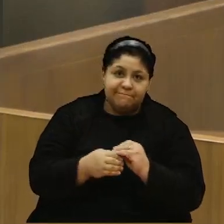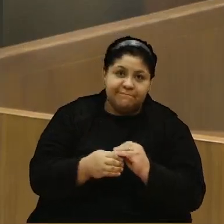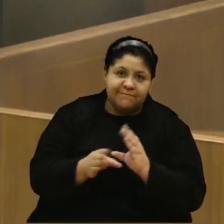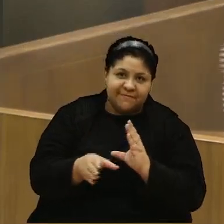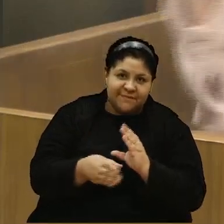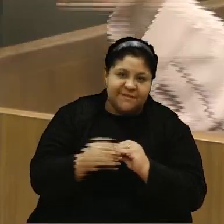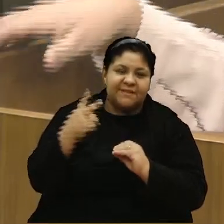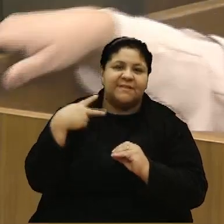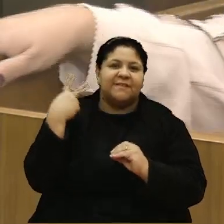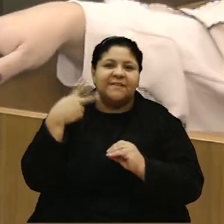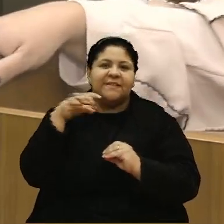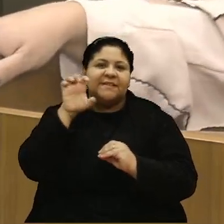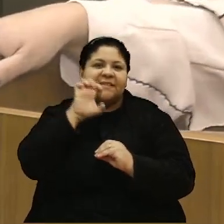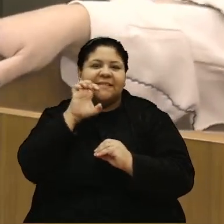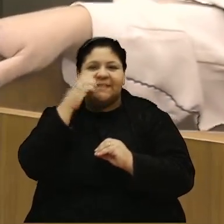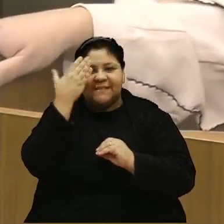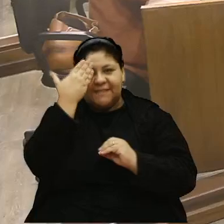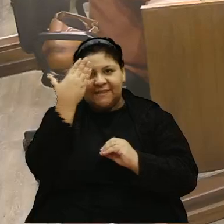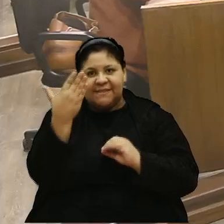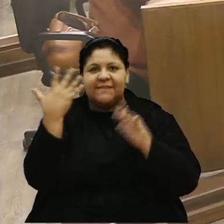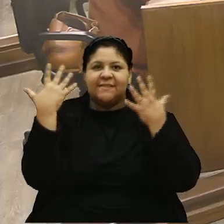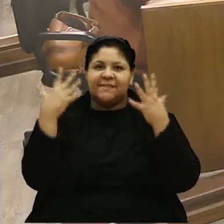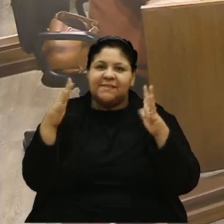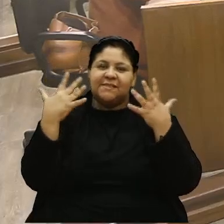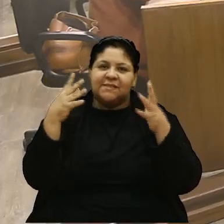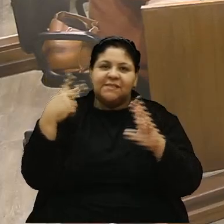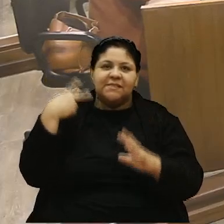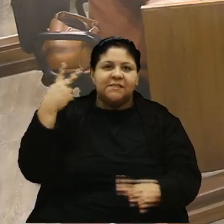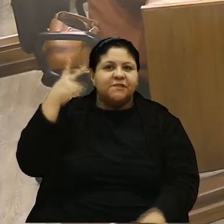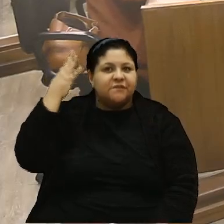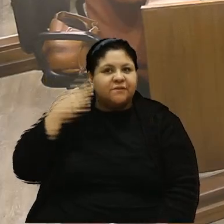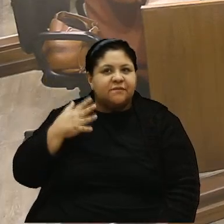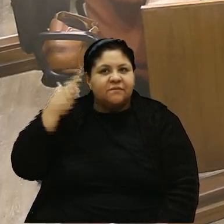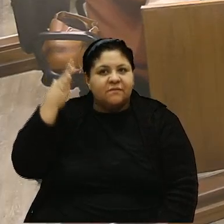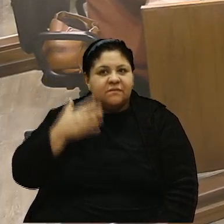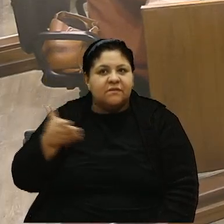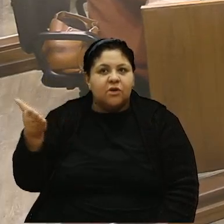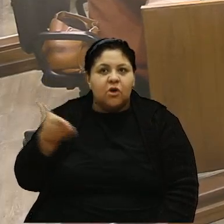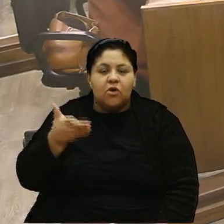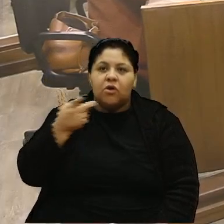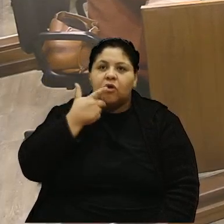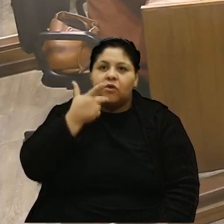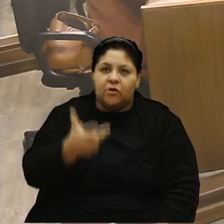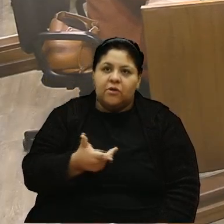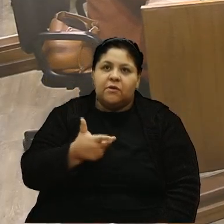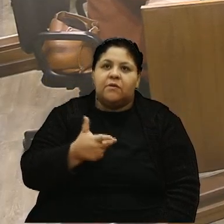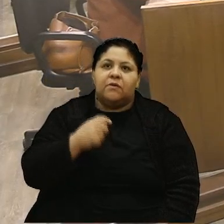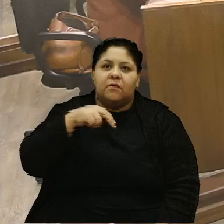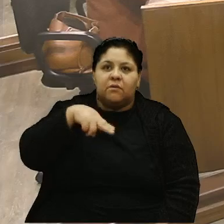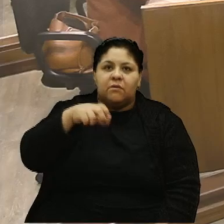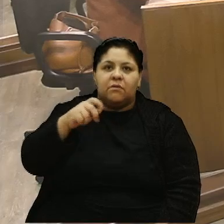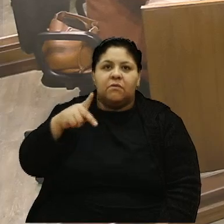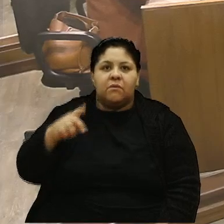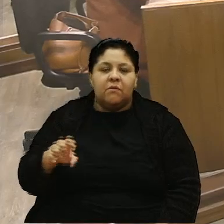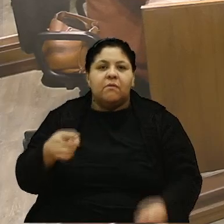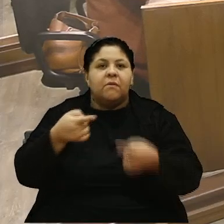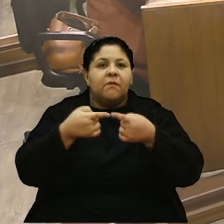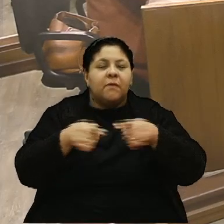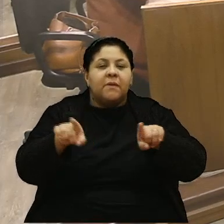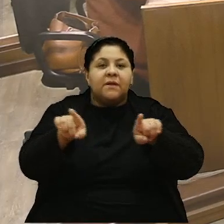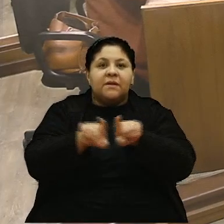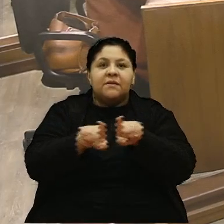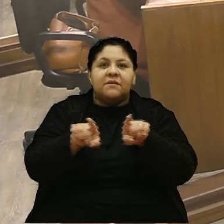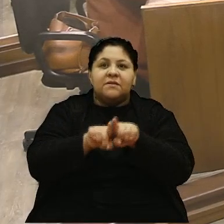Sua parte, vereadora Estela. Muito obrigado, parabéns, vereadora Daiane, por estar trazendo essa questão do NAP, mas por estar